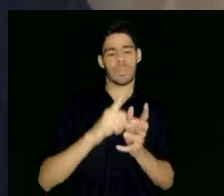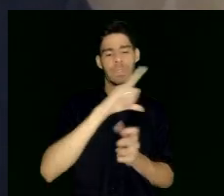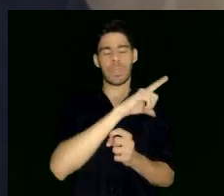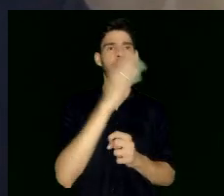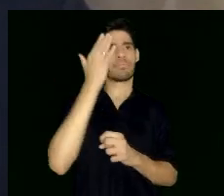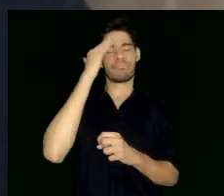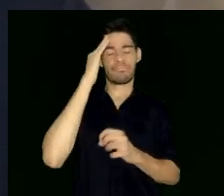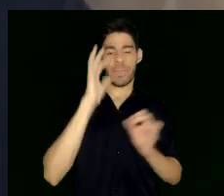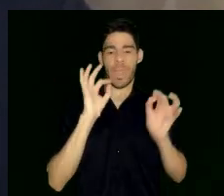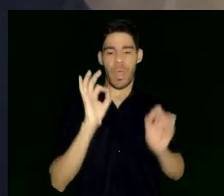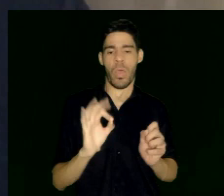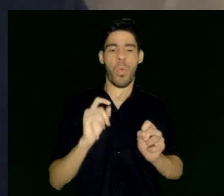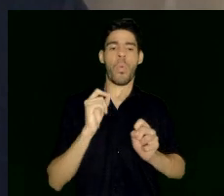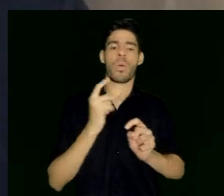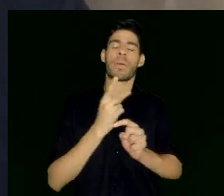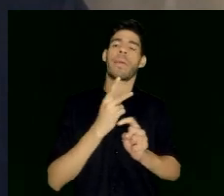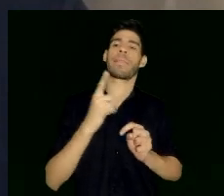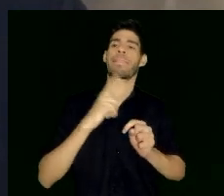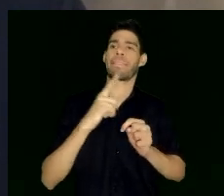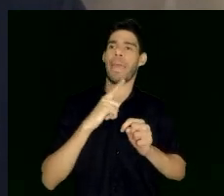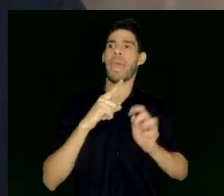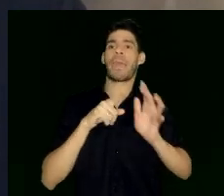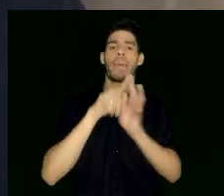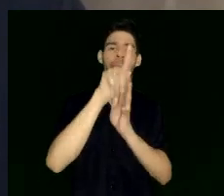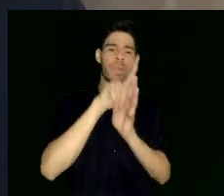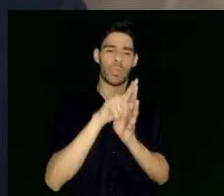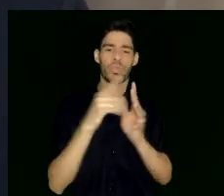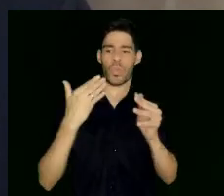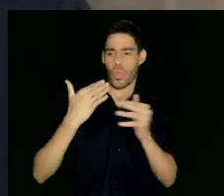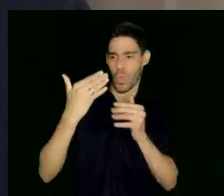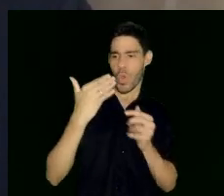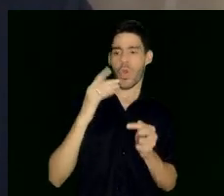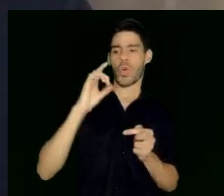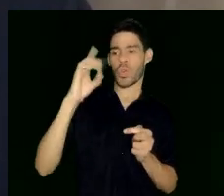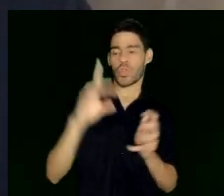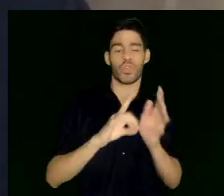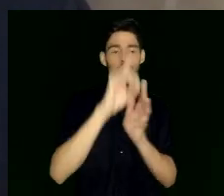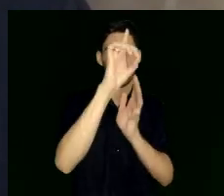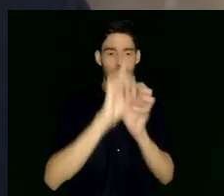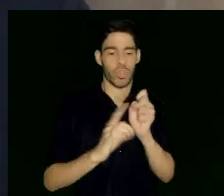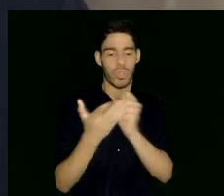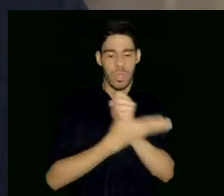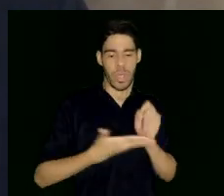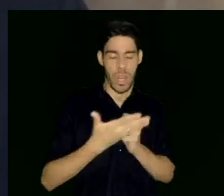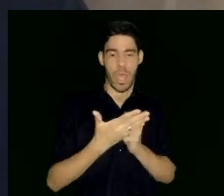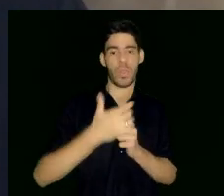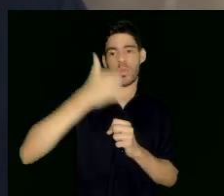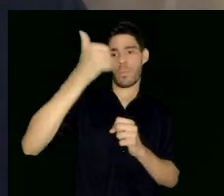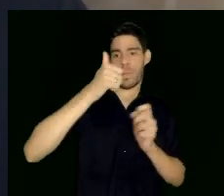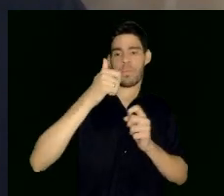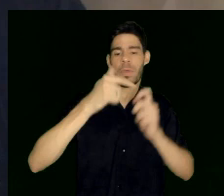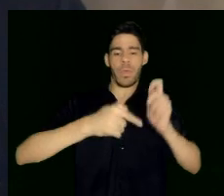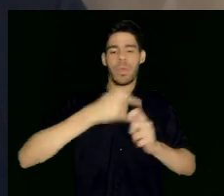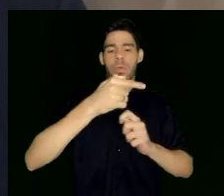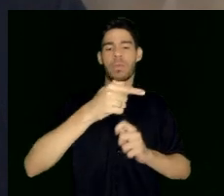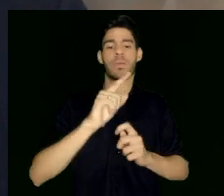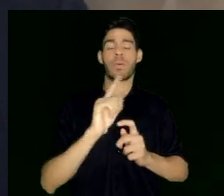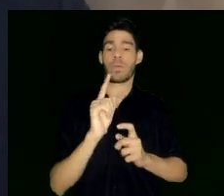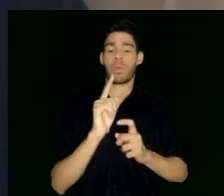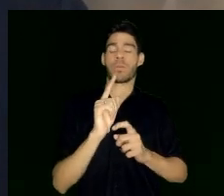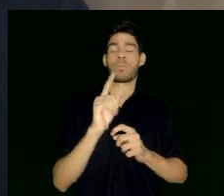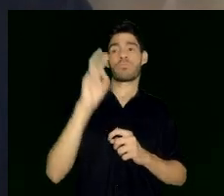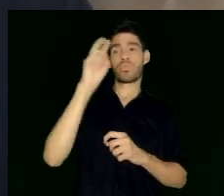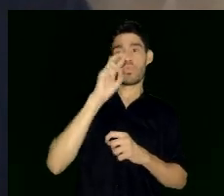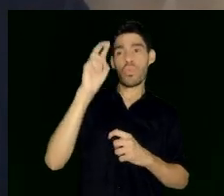precedentes e vários entendimentos doutrinários que buscam estudos comparados, ver não apenas os direitos fundamentais de primeira geração do